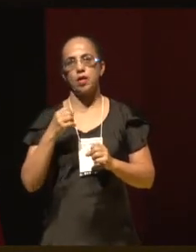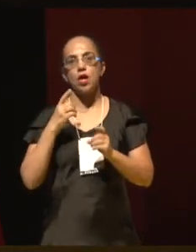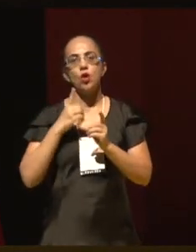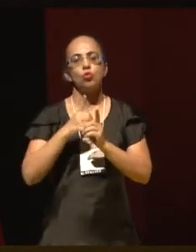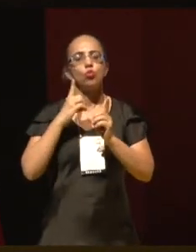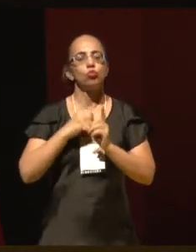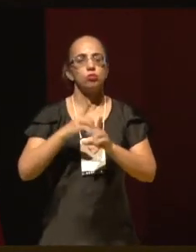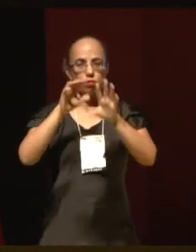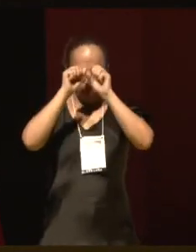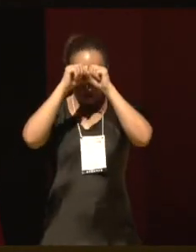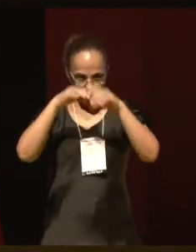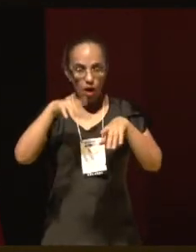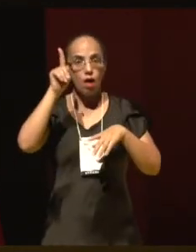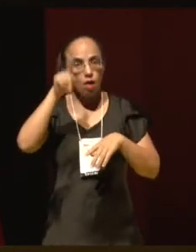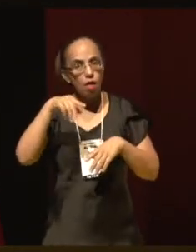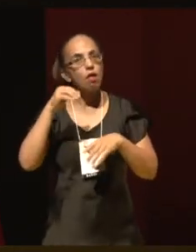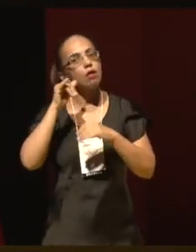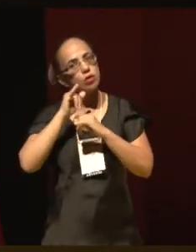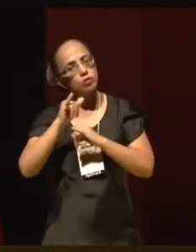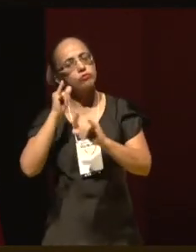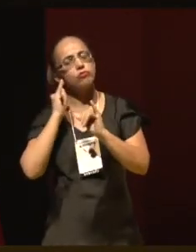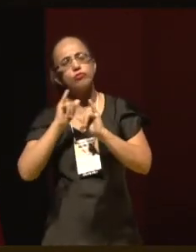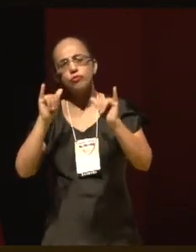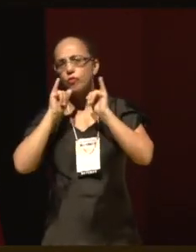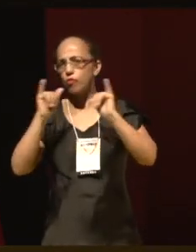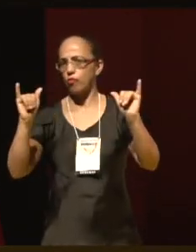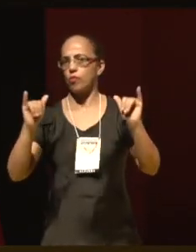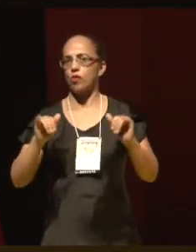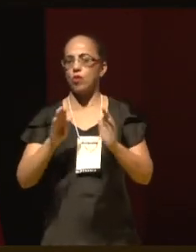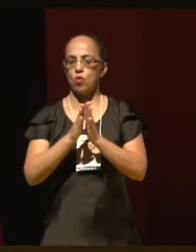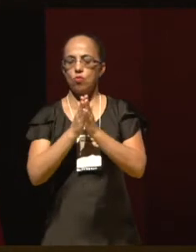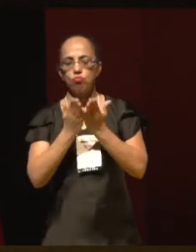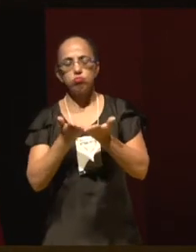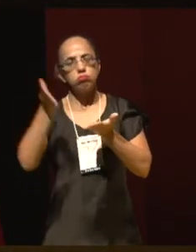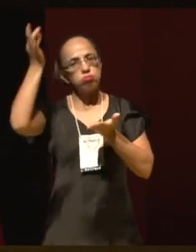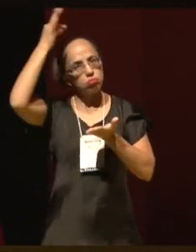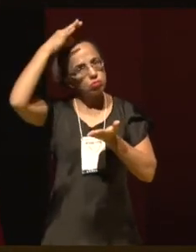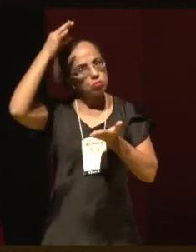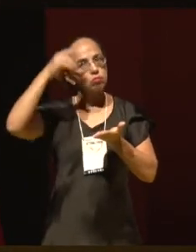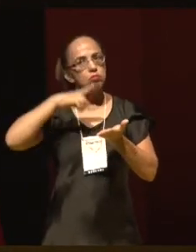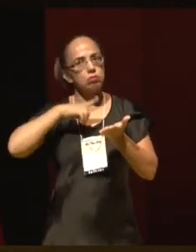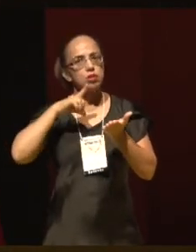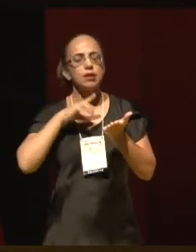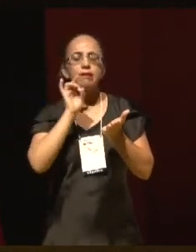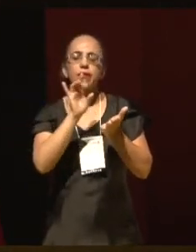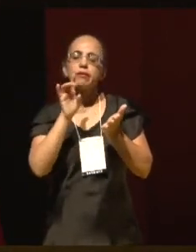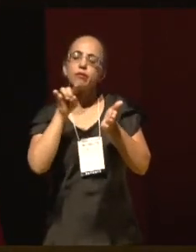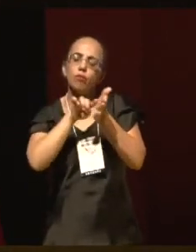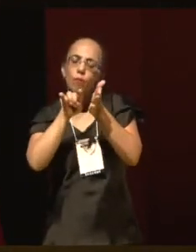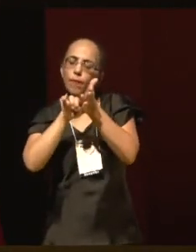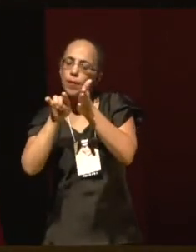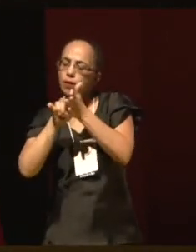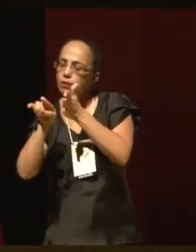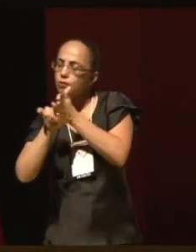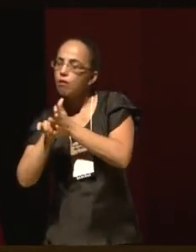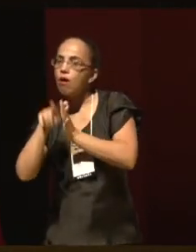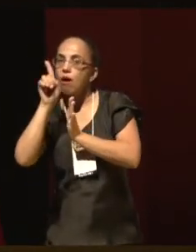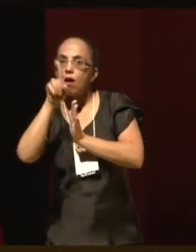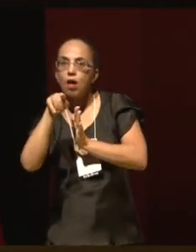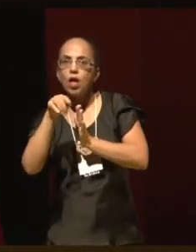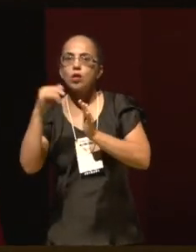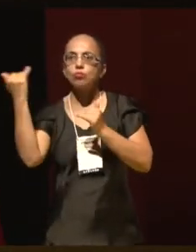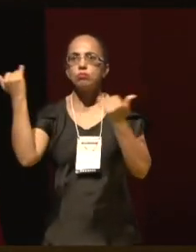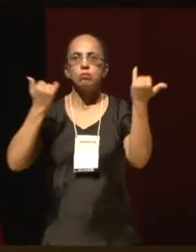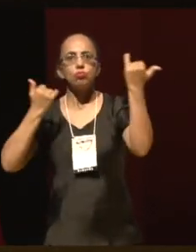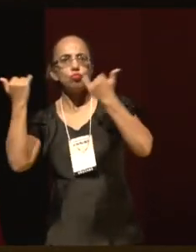A doutrina espírita, o livro dos espíritos, cada uma das perguntas nos brinda informação de